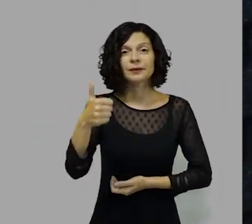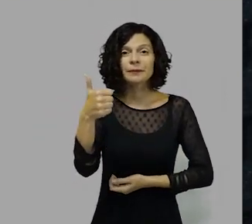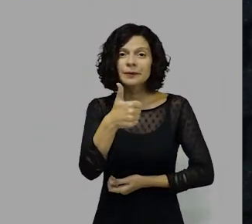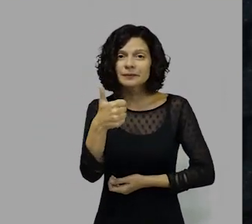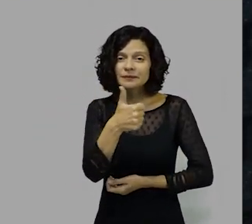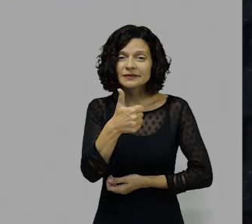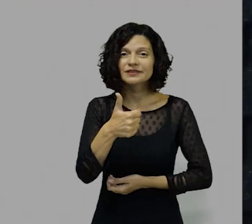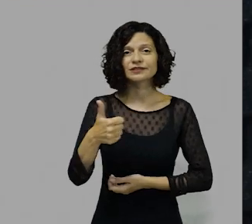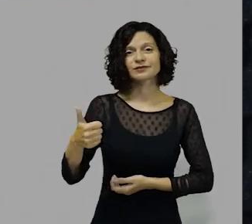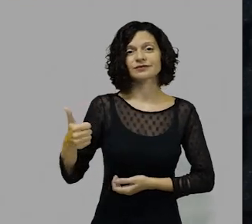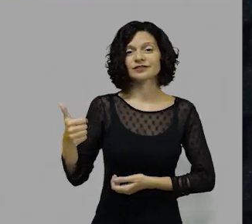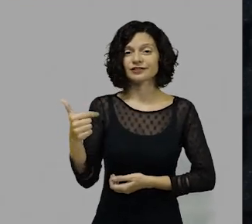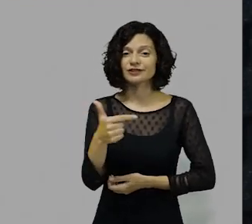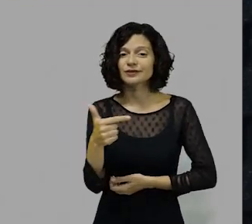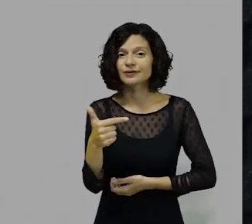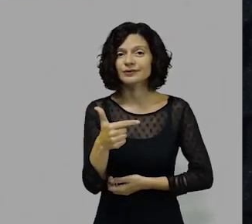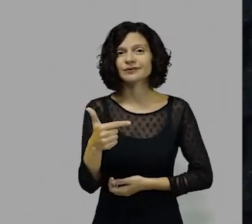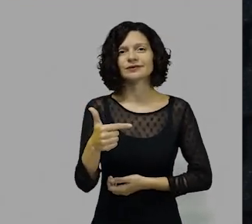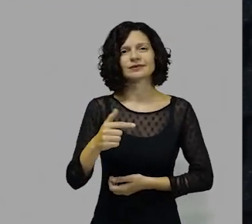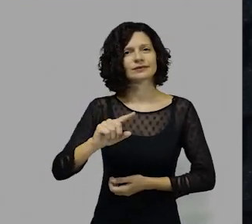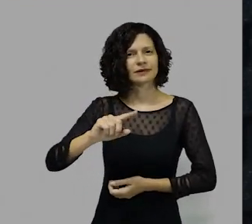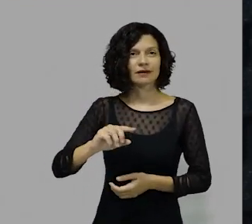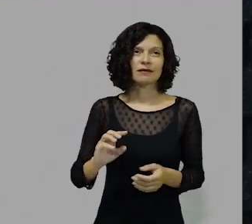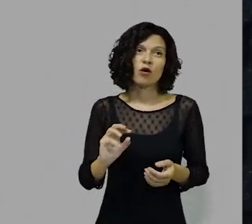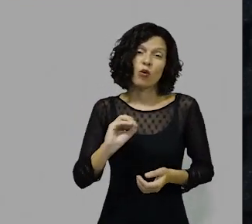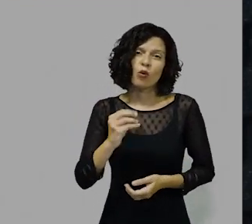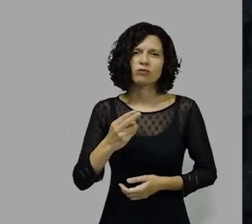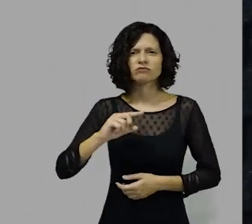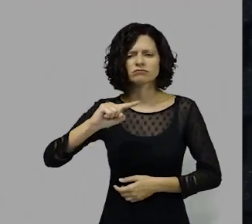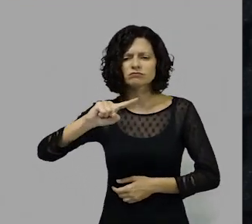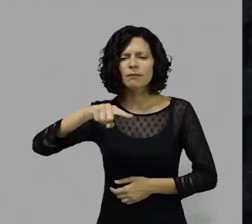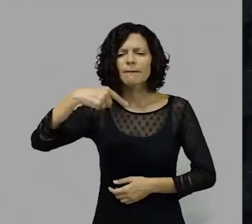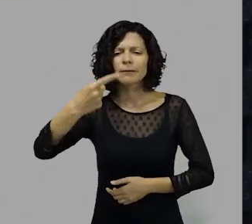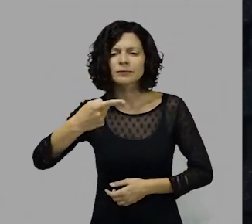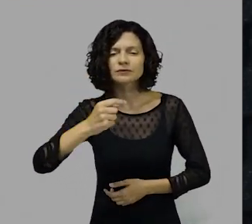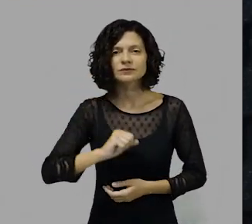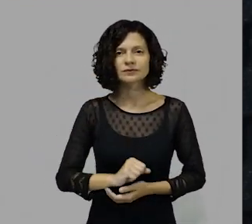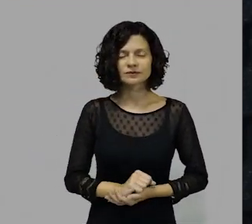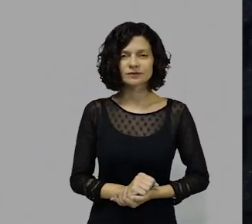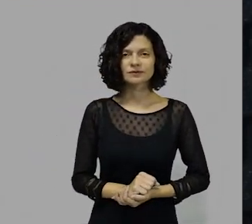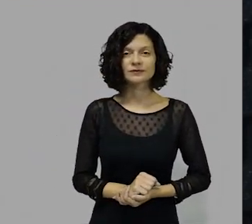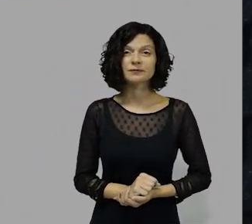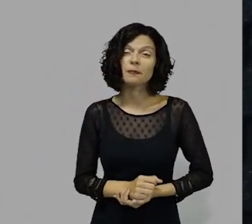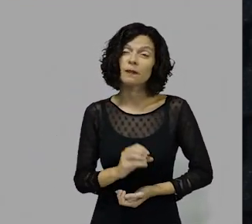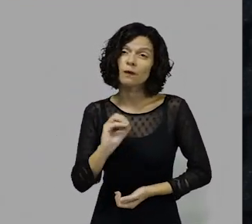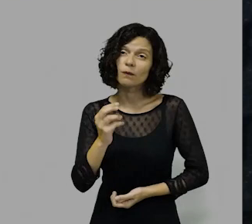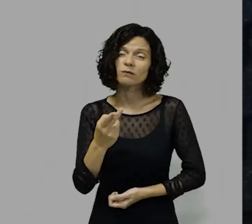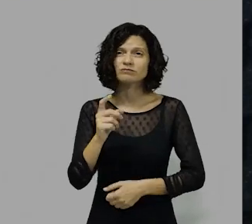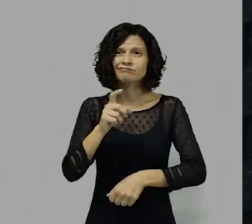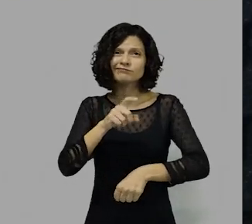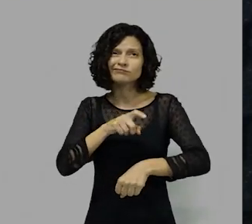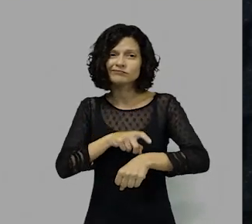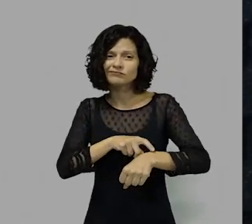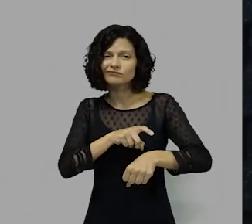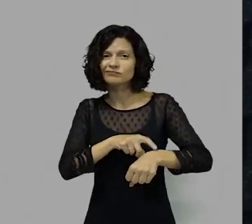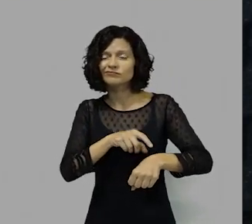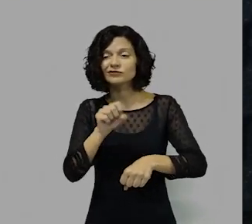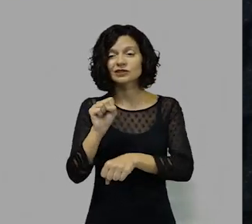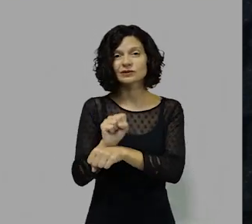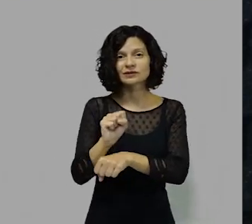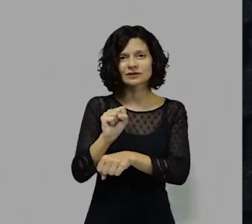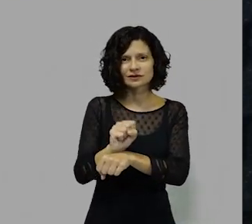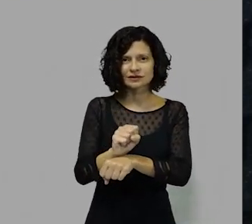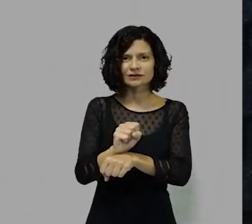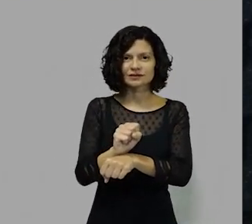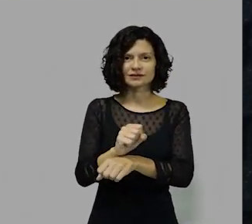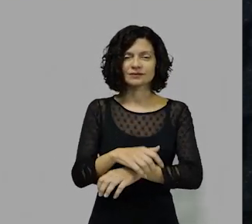segundo. Next, próximo. Meanwhile, enquanto isso. Então, esses marcadores dão ideia de